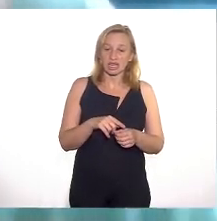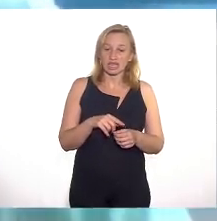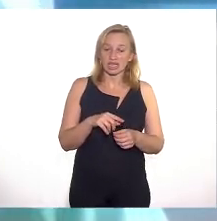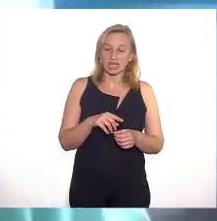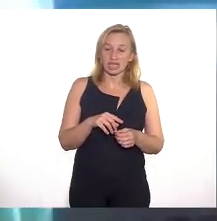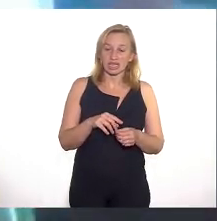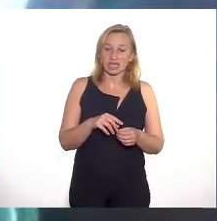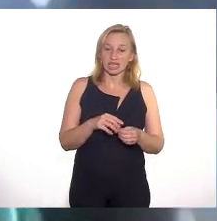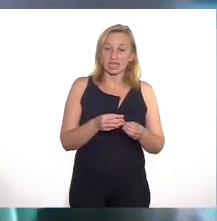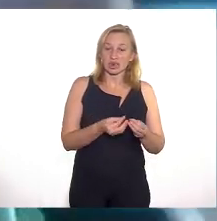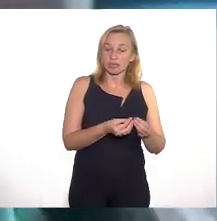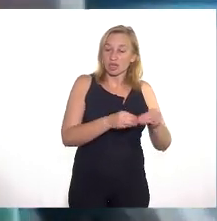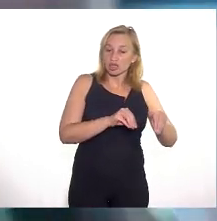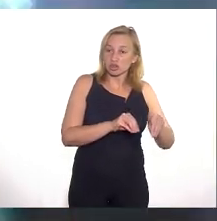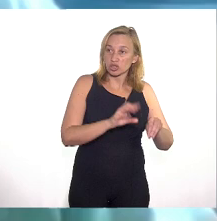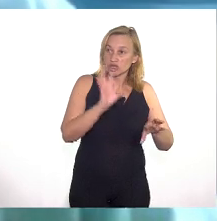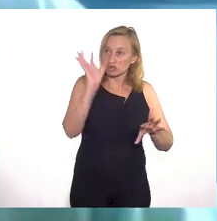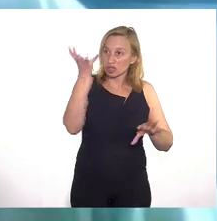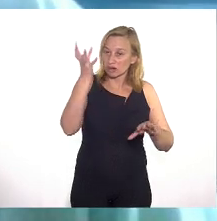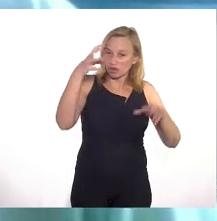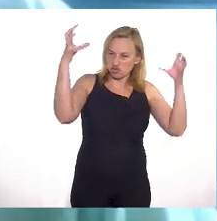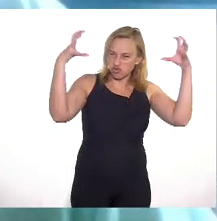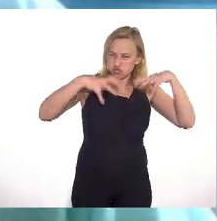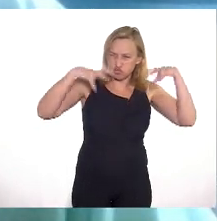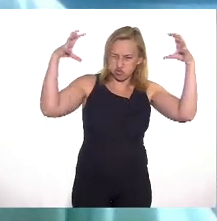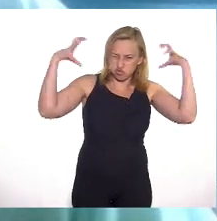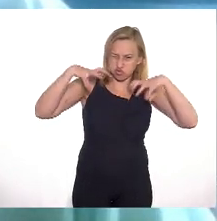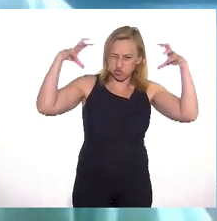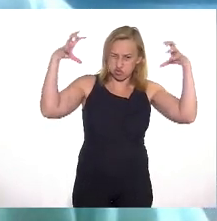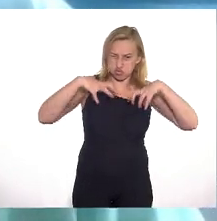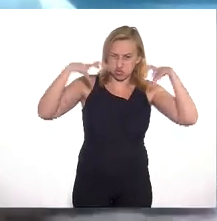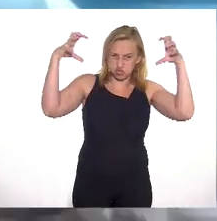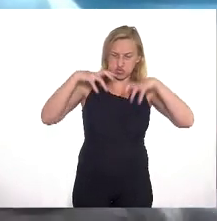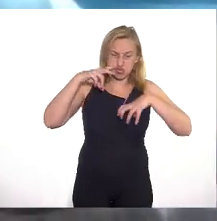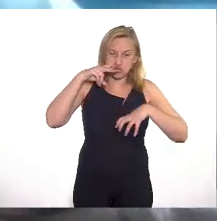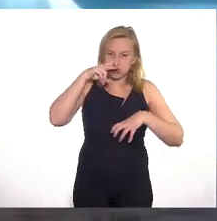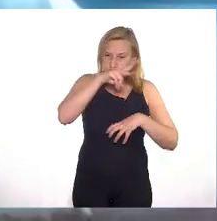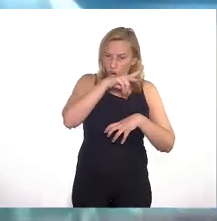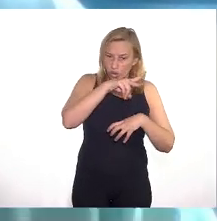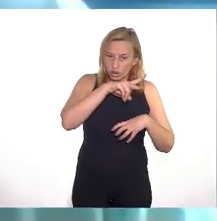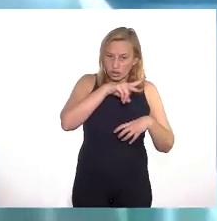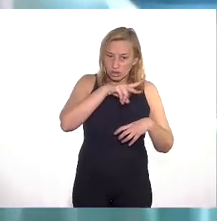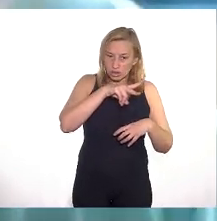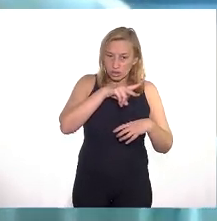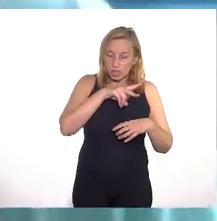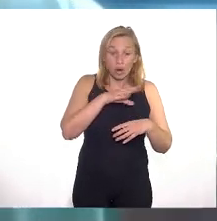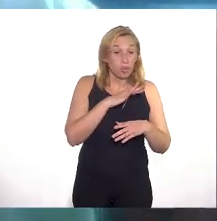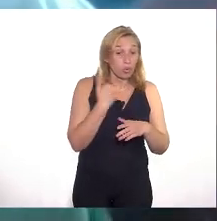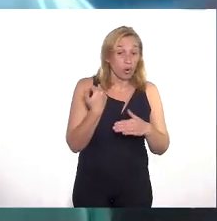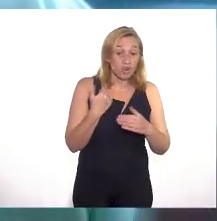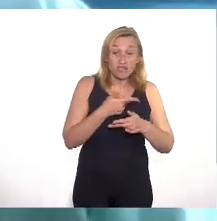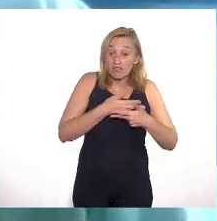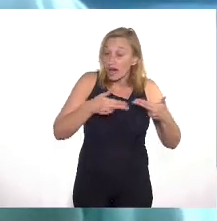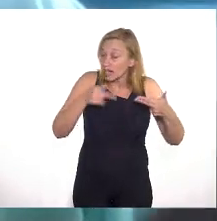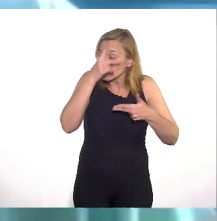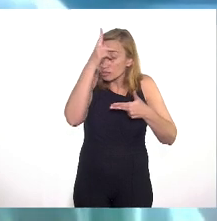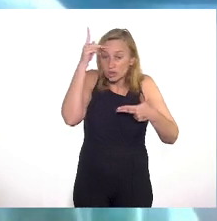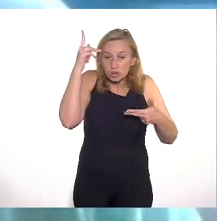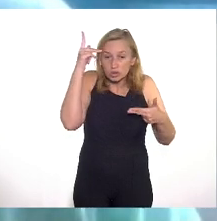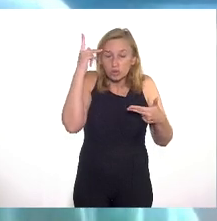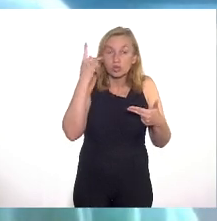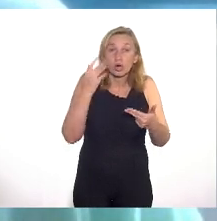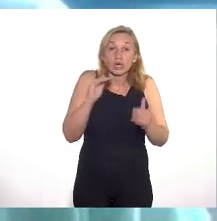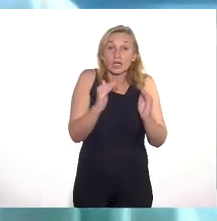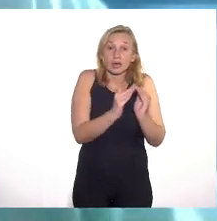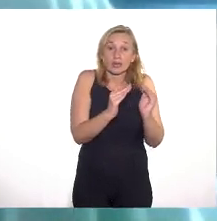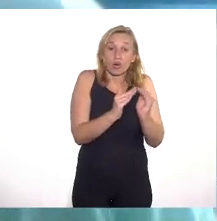mas também na Baixada, com aquelas chuvas fortíssimas, você mata centenas de pessoas que